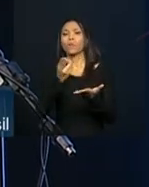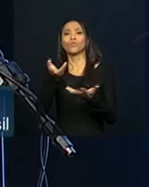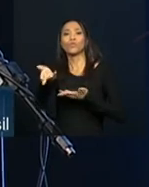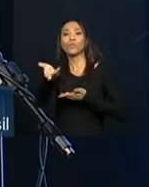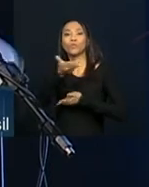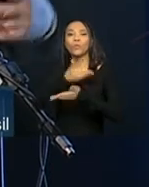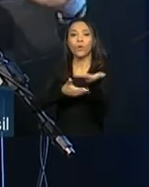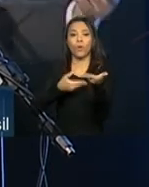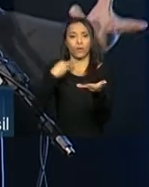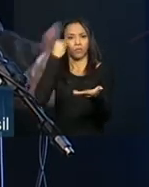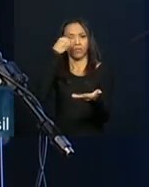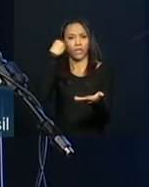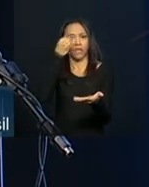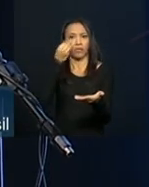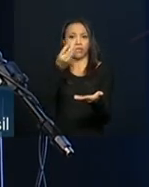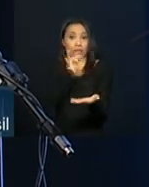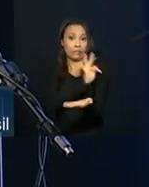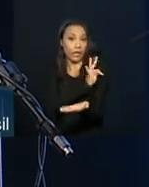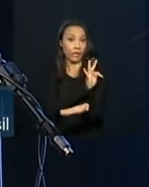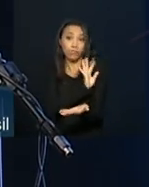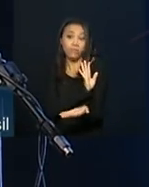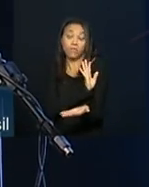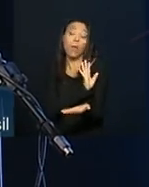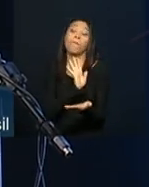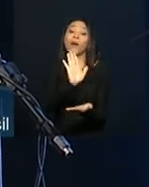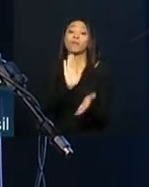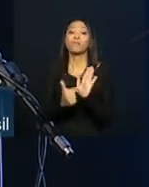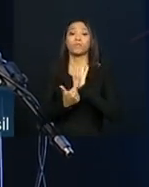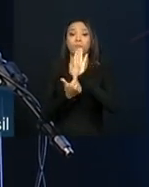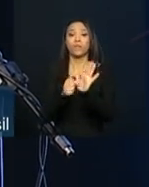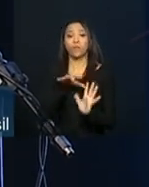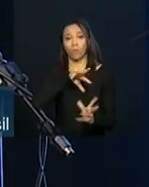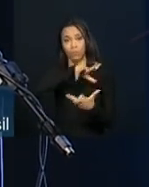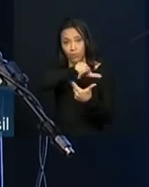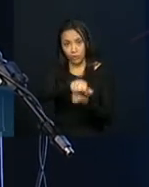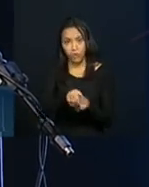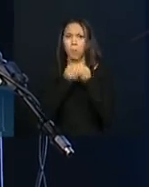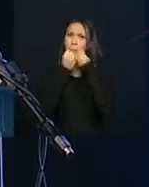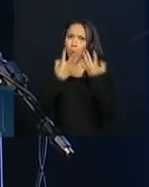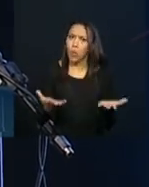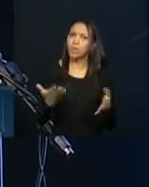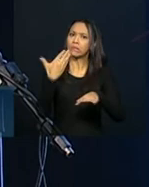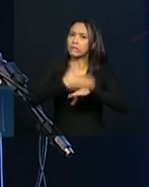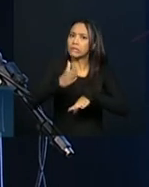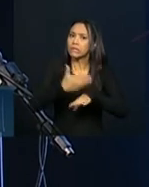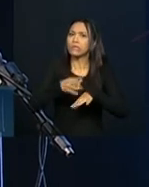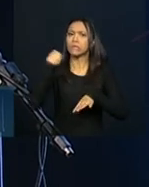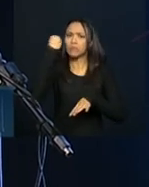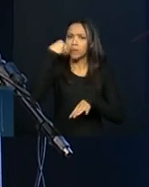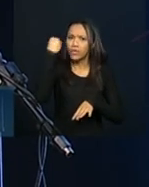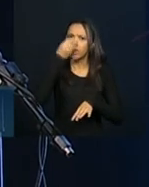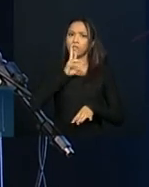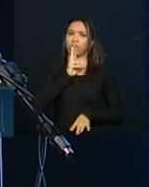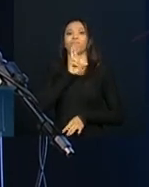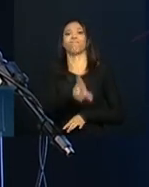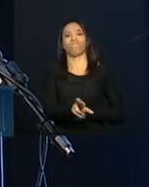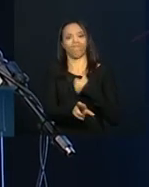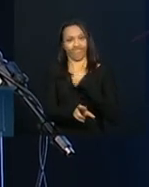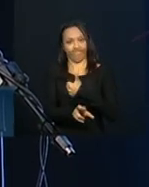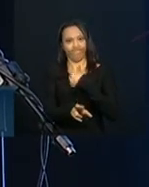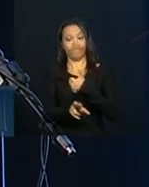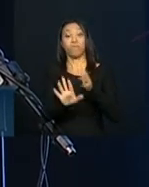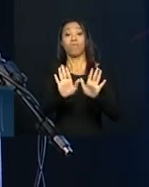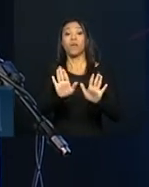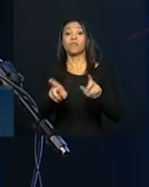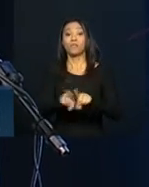técnicas e para mostrar ao mundo boas práticas e bons resultados, mas também para